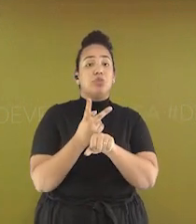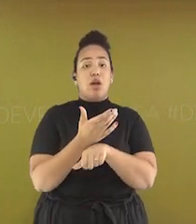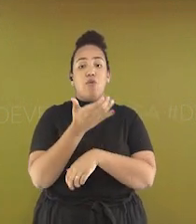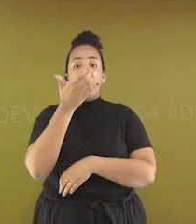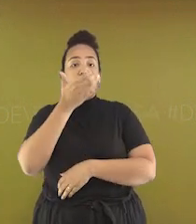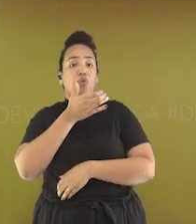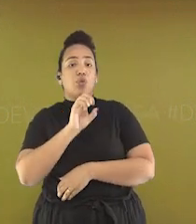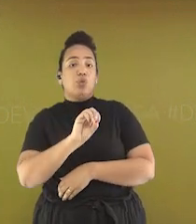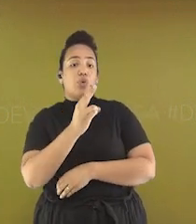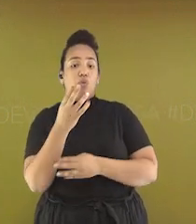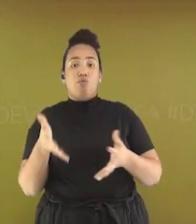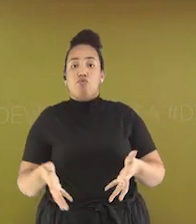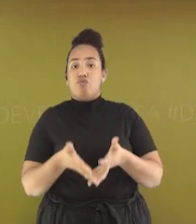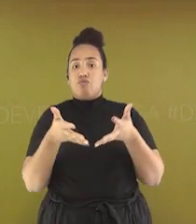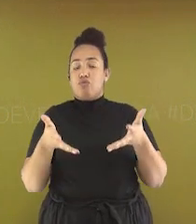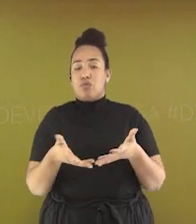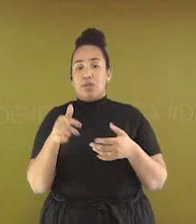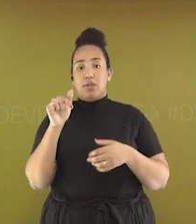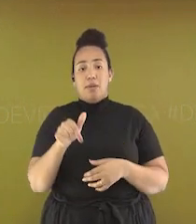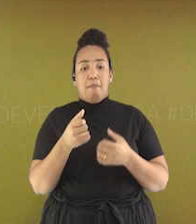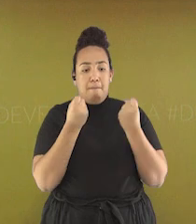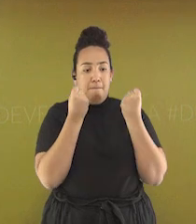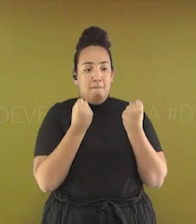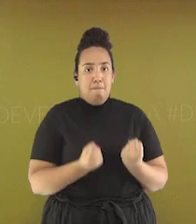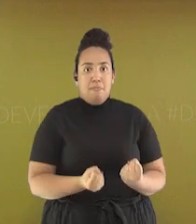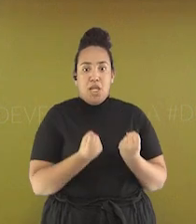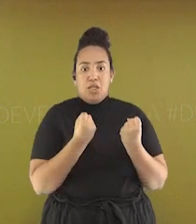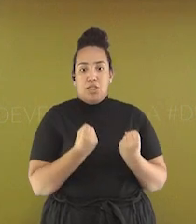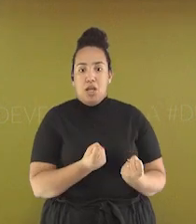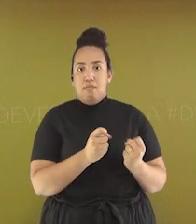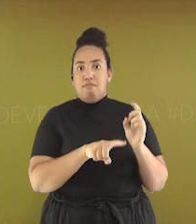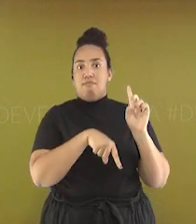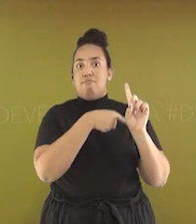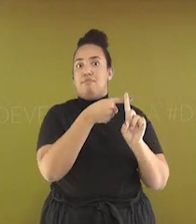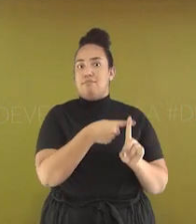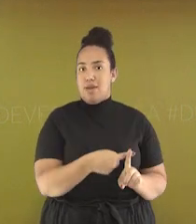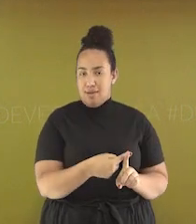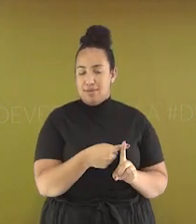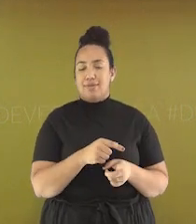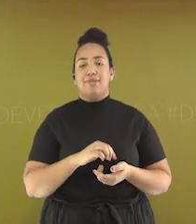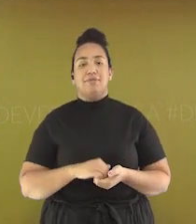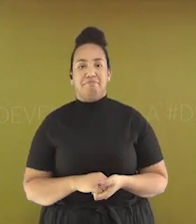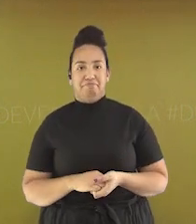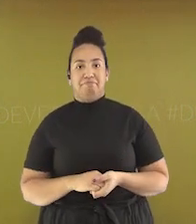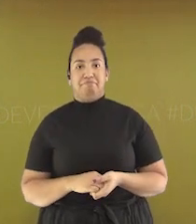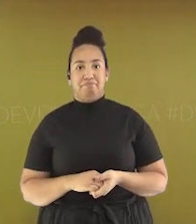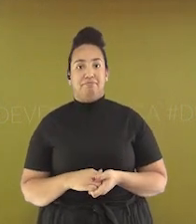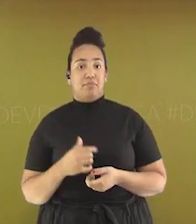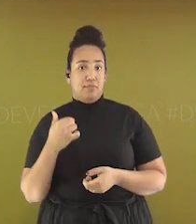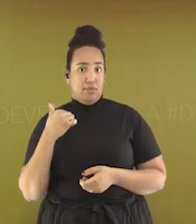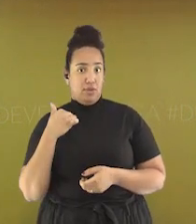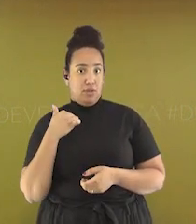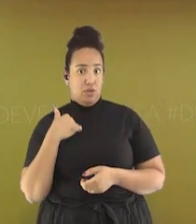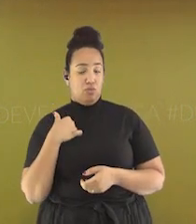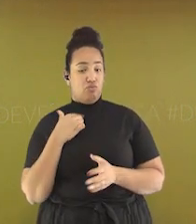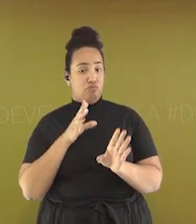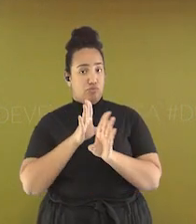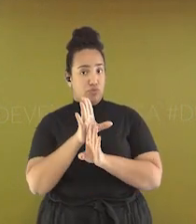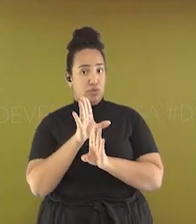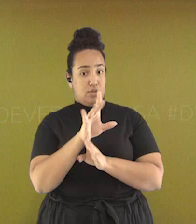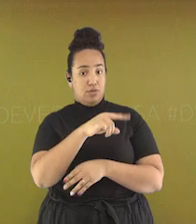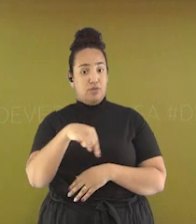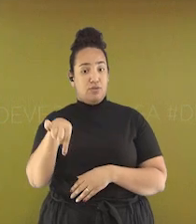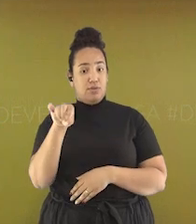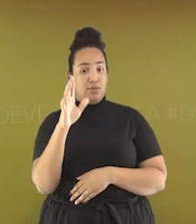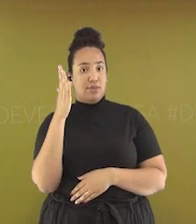o mais pesado, apenas segurando em suas mãos? Inclusive, sugiro checar a sua estimativa das mãos